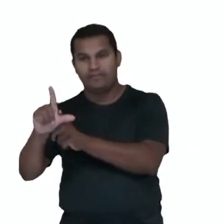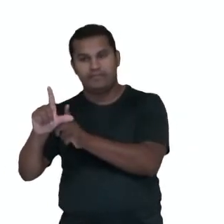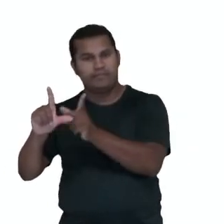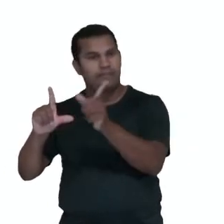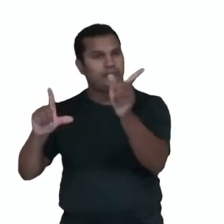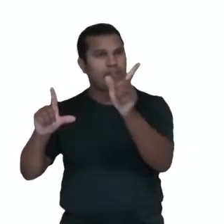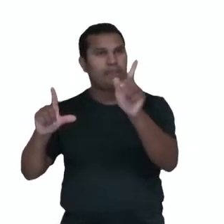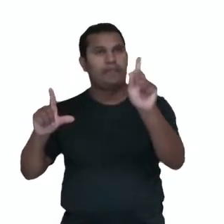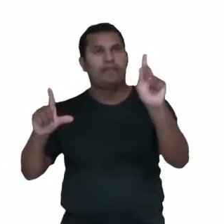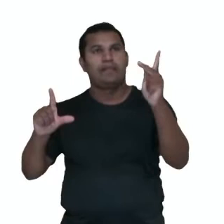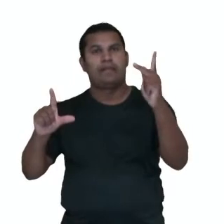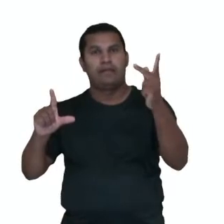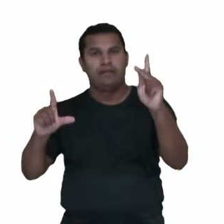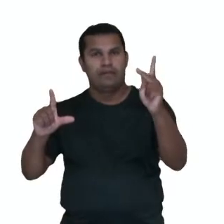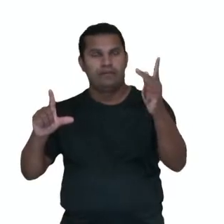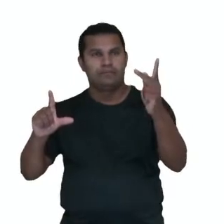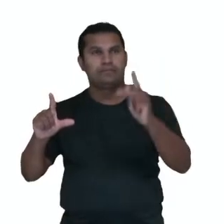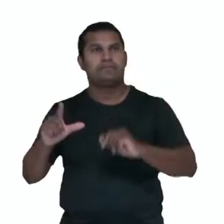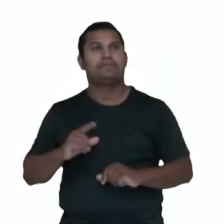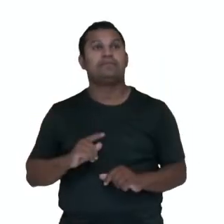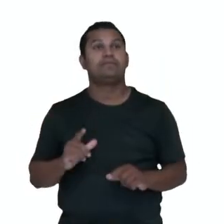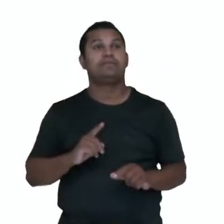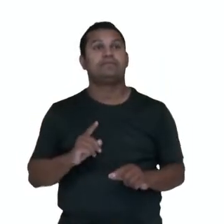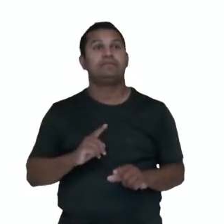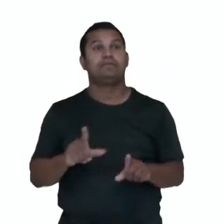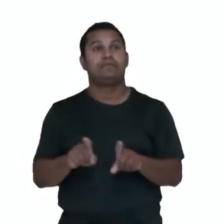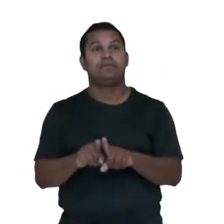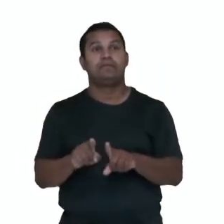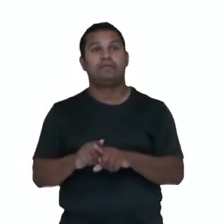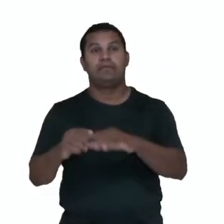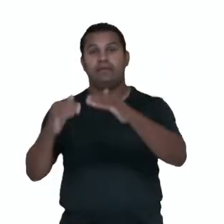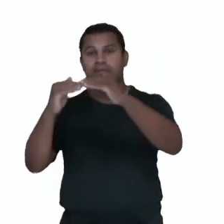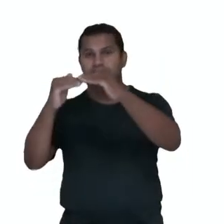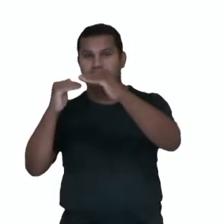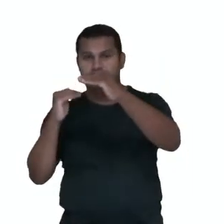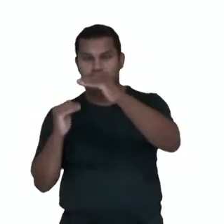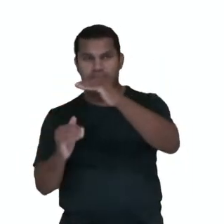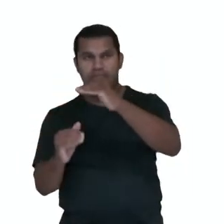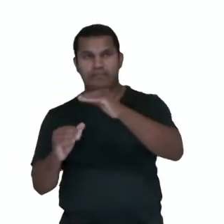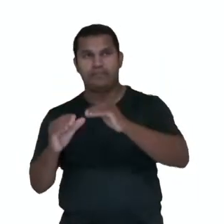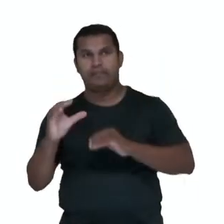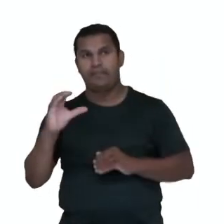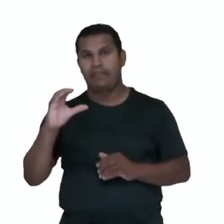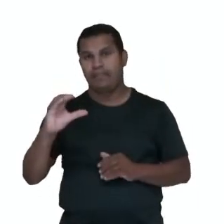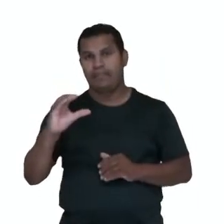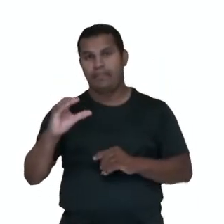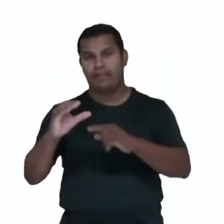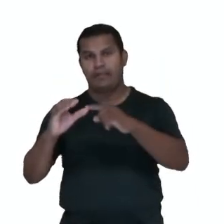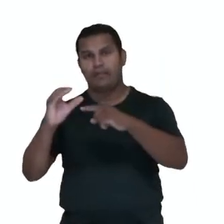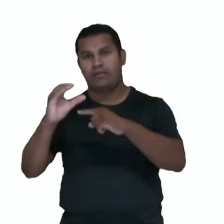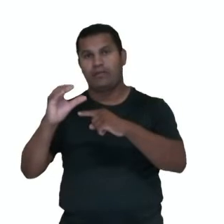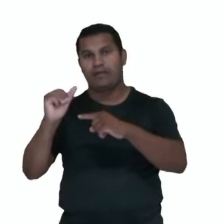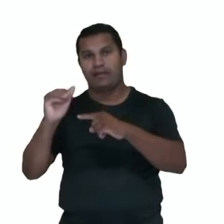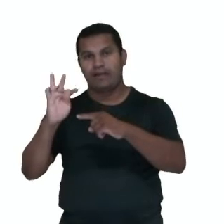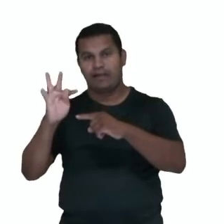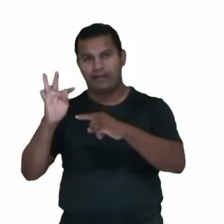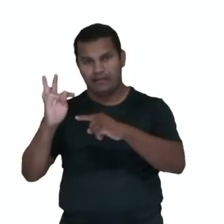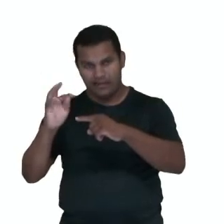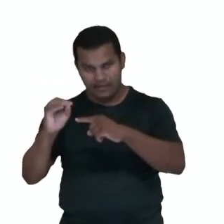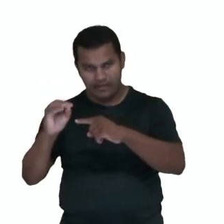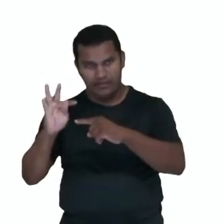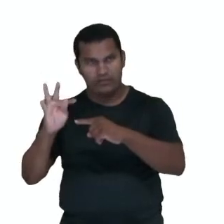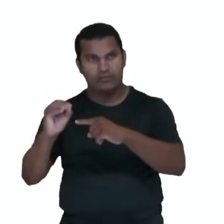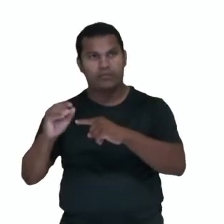Então, fazendo novamente aqui uma análise dentro de um contexto real, nós verificaríamos que, fazendo esse